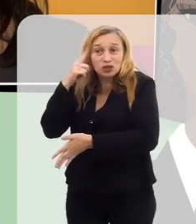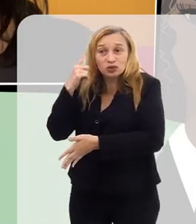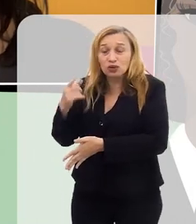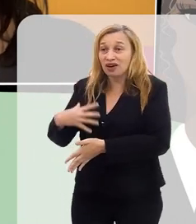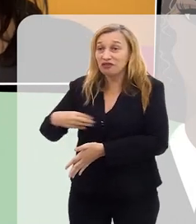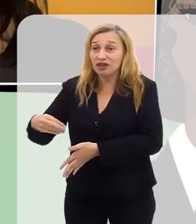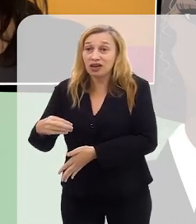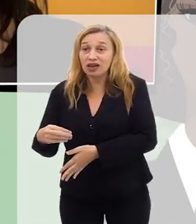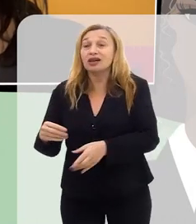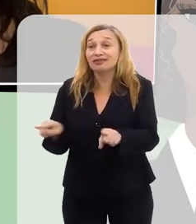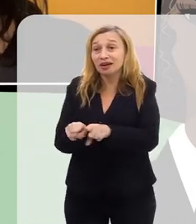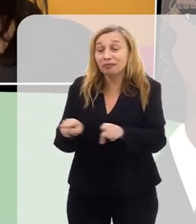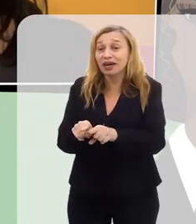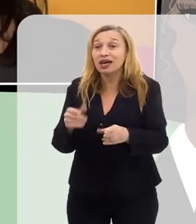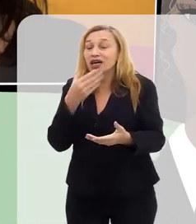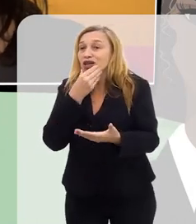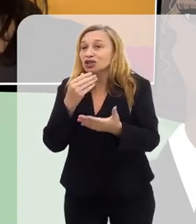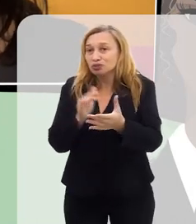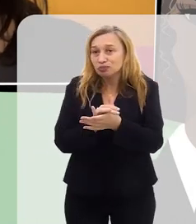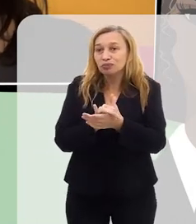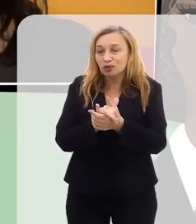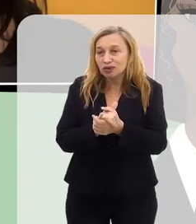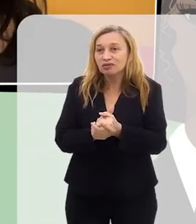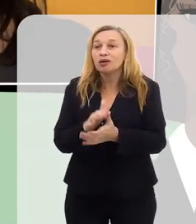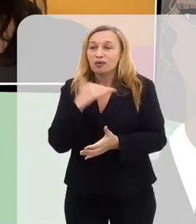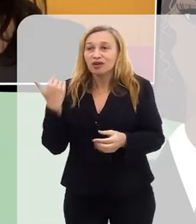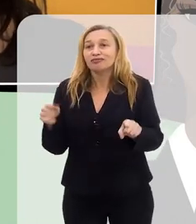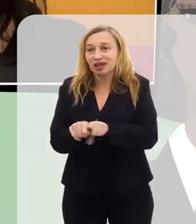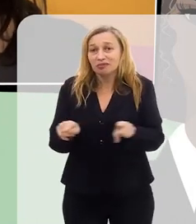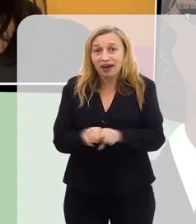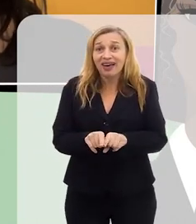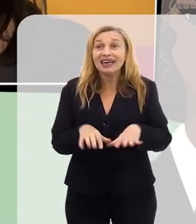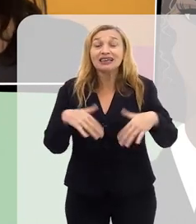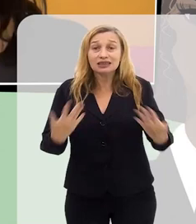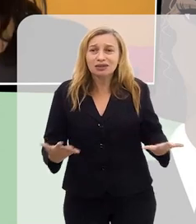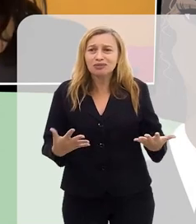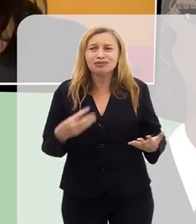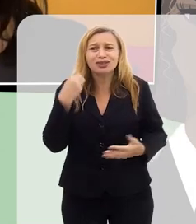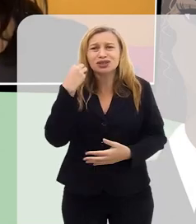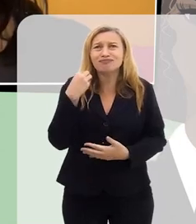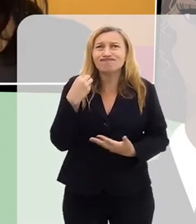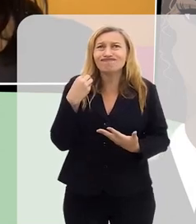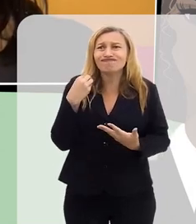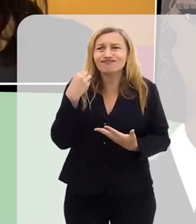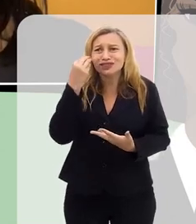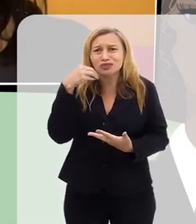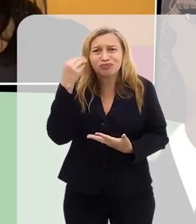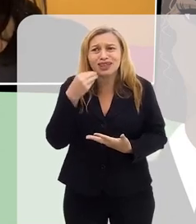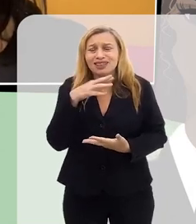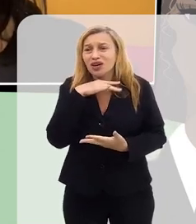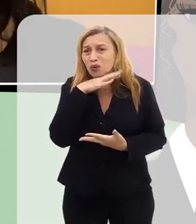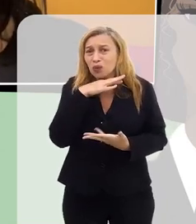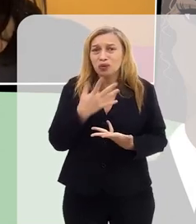que ele já perdeu a filha, ele acredita ter perdido a companheira também. Então, para a gente foi uma